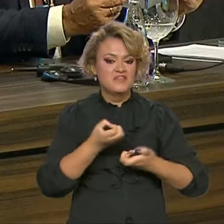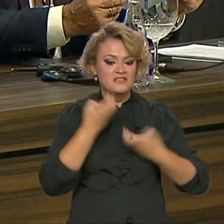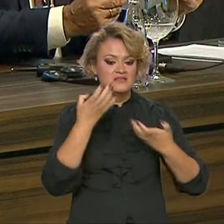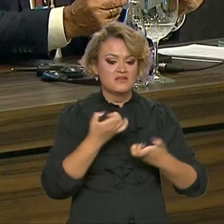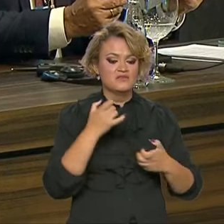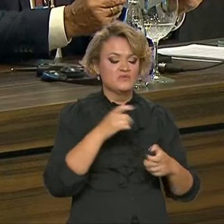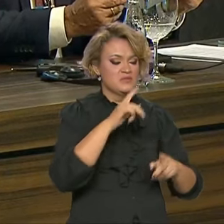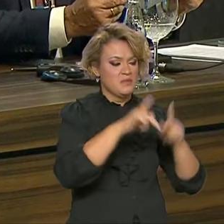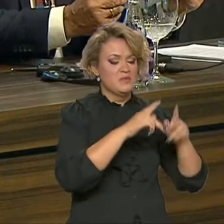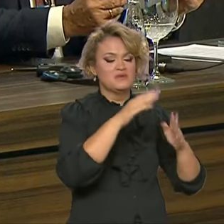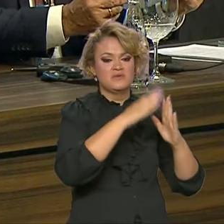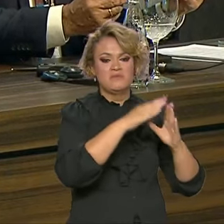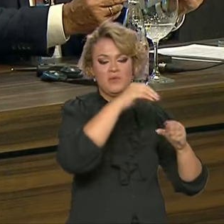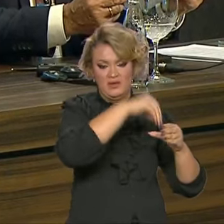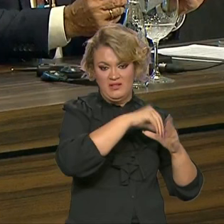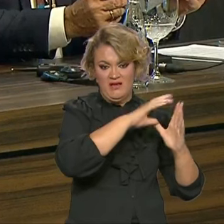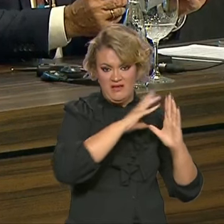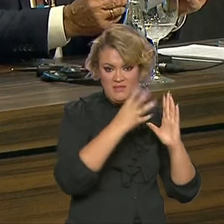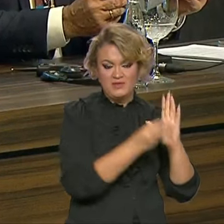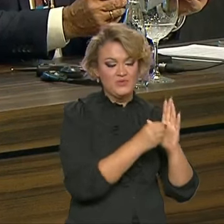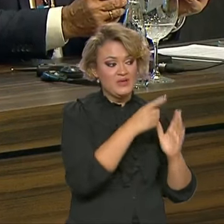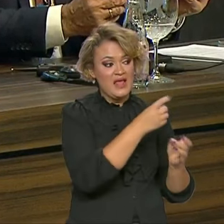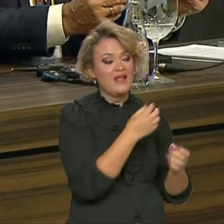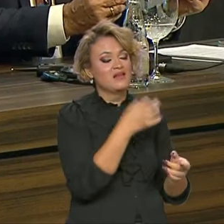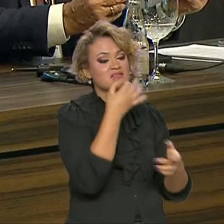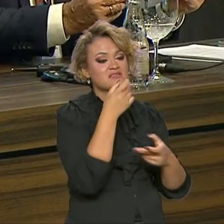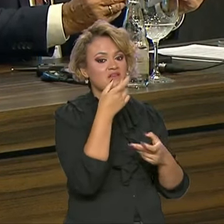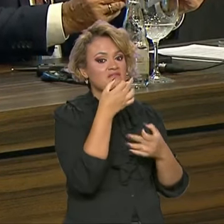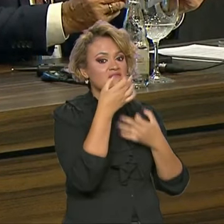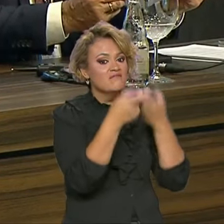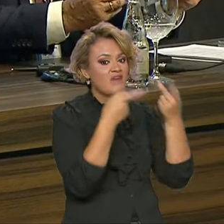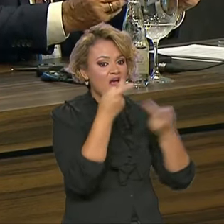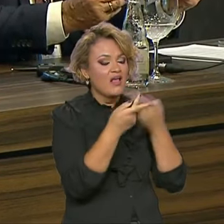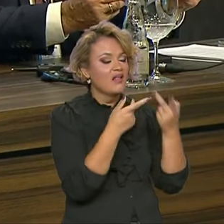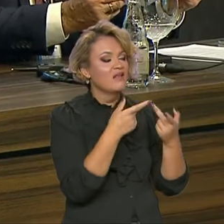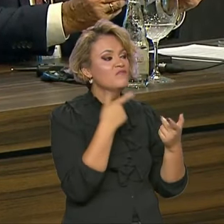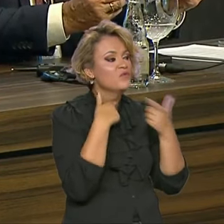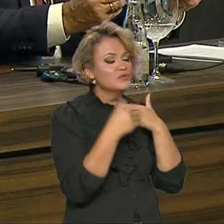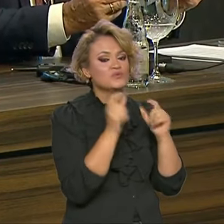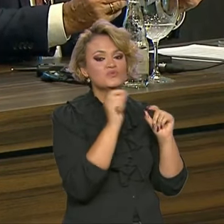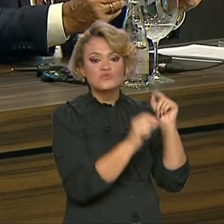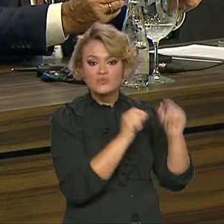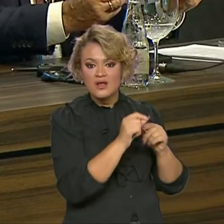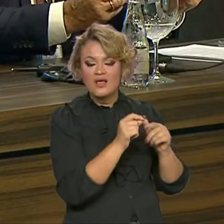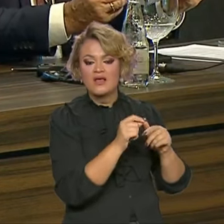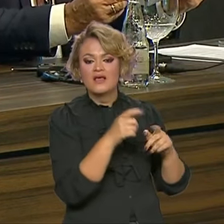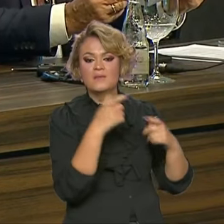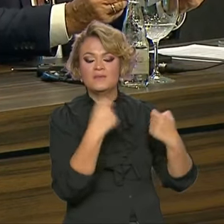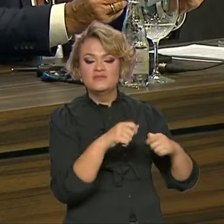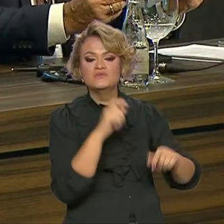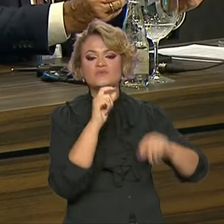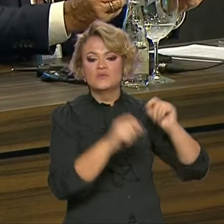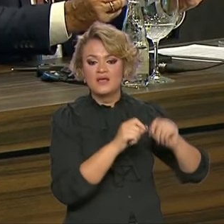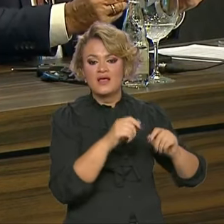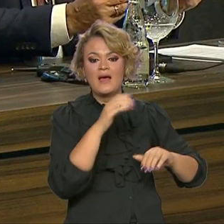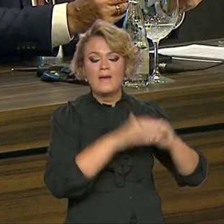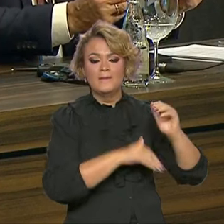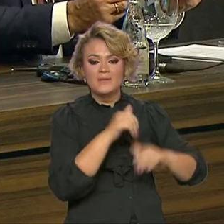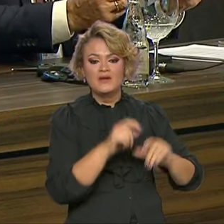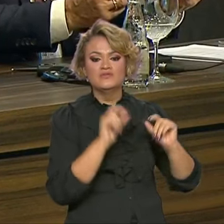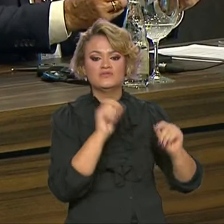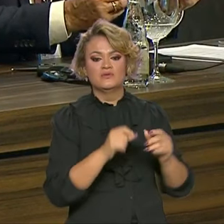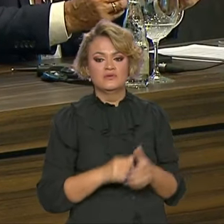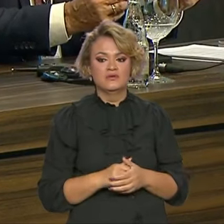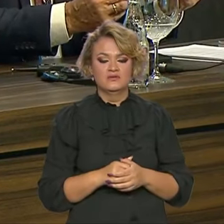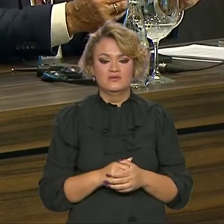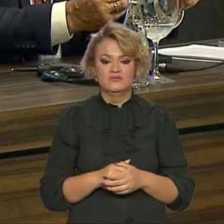locais amazônicas. Elas expressam o conhecimento advindo da prática, refletem as inquietudes